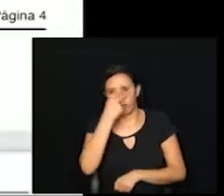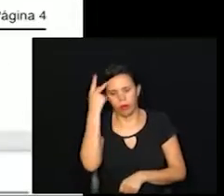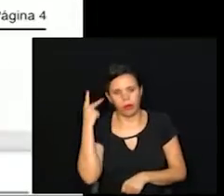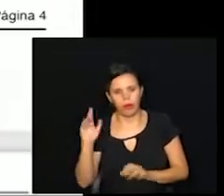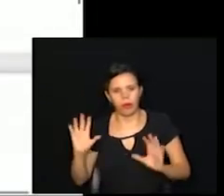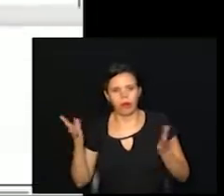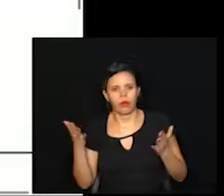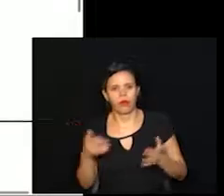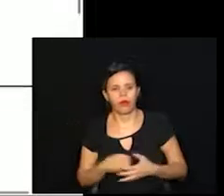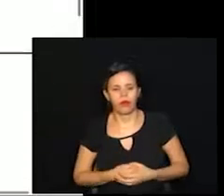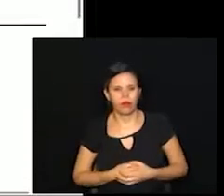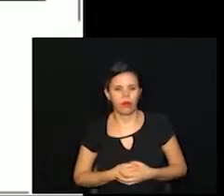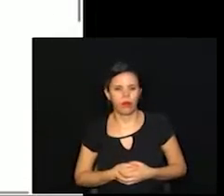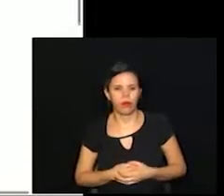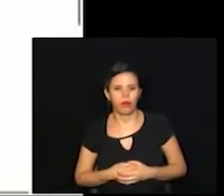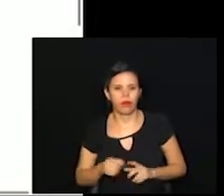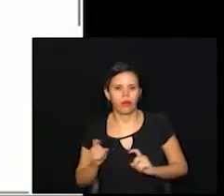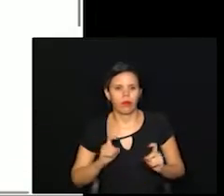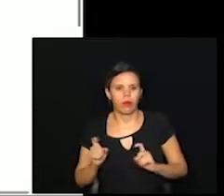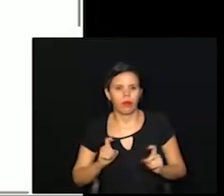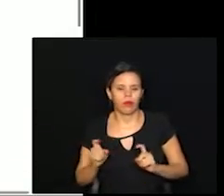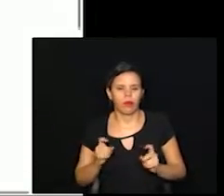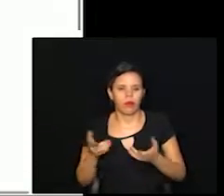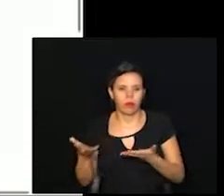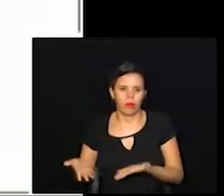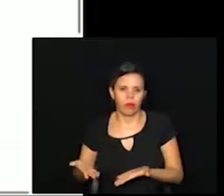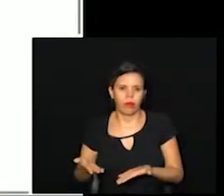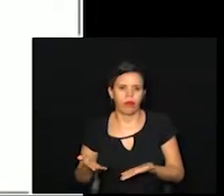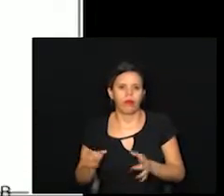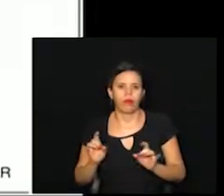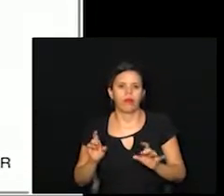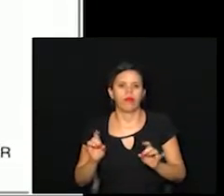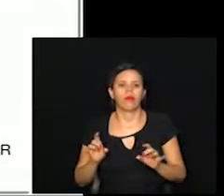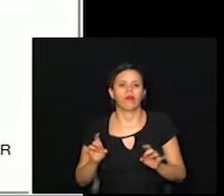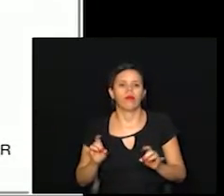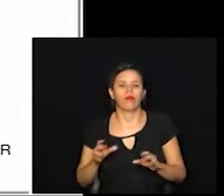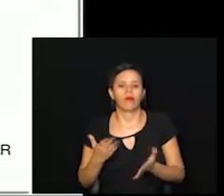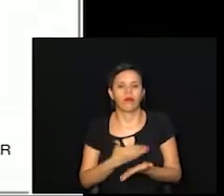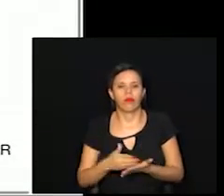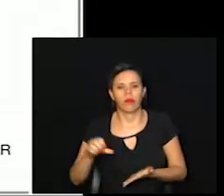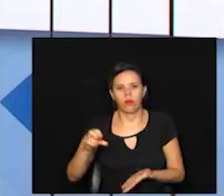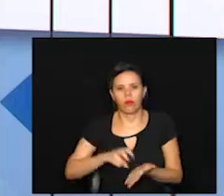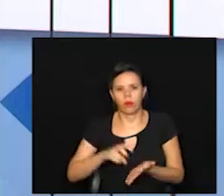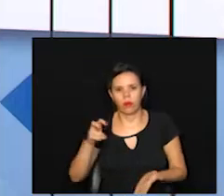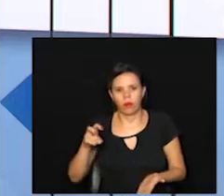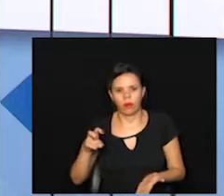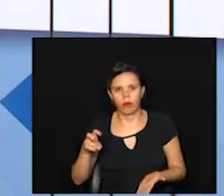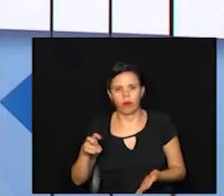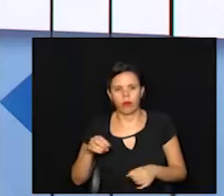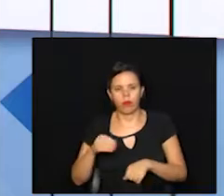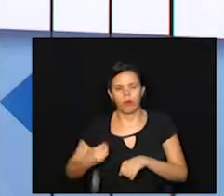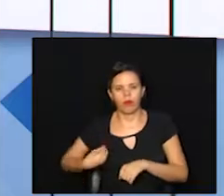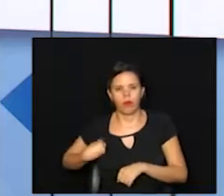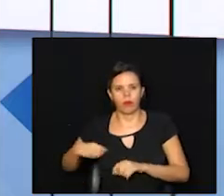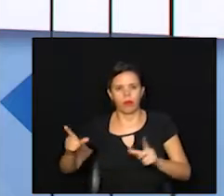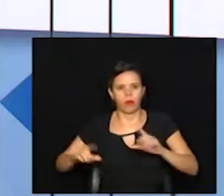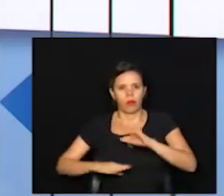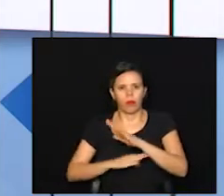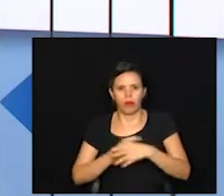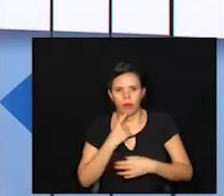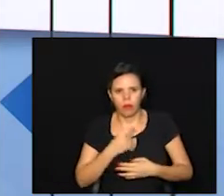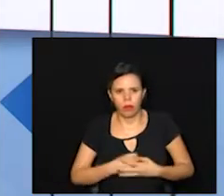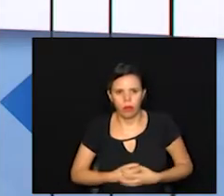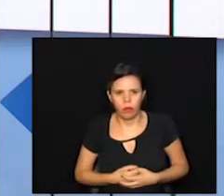dessas palestras. A reunião extraordinária começa às 9 horas da manhã, com transmissão ao vivo pela TV